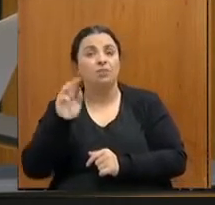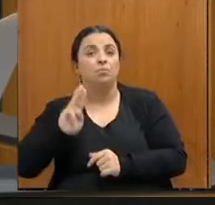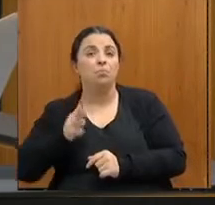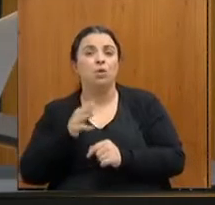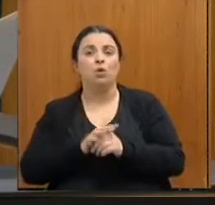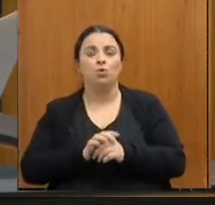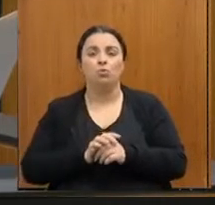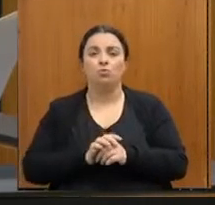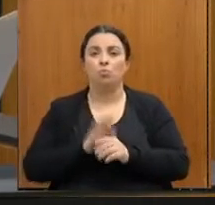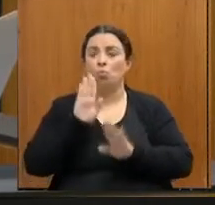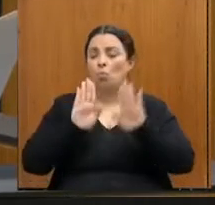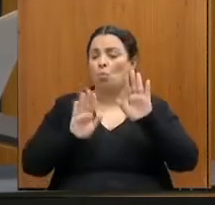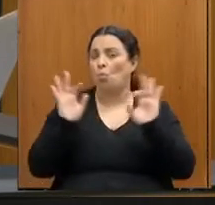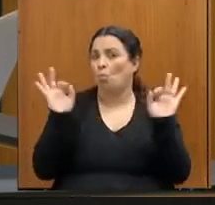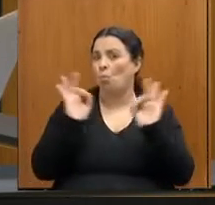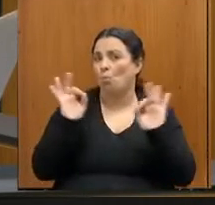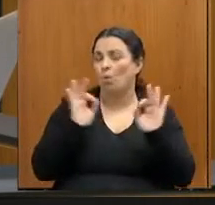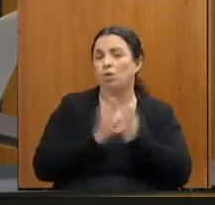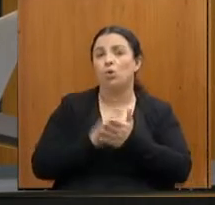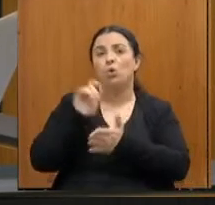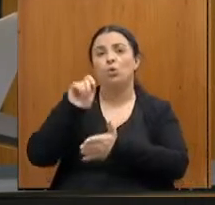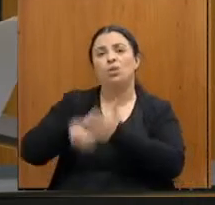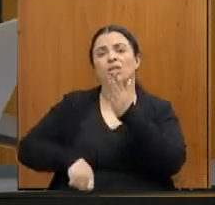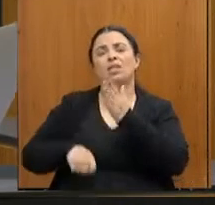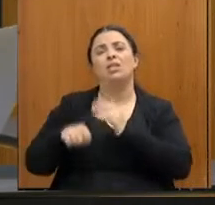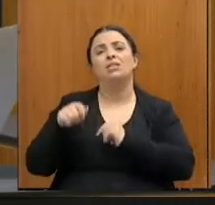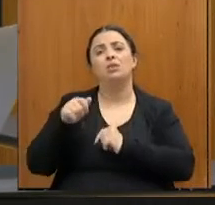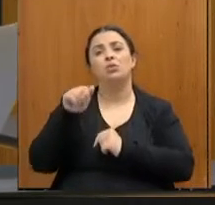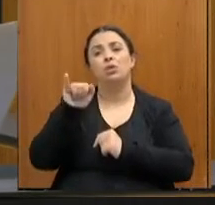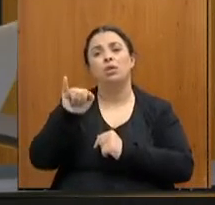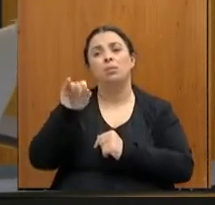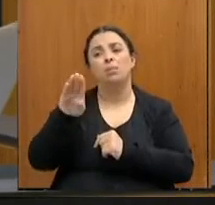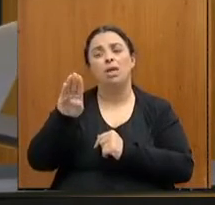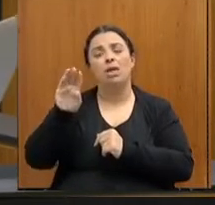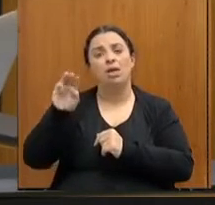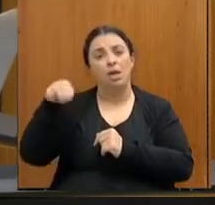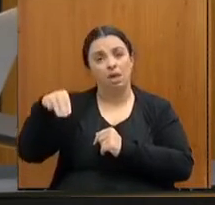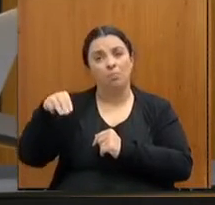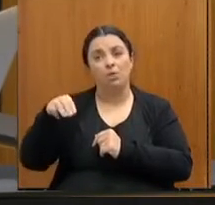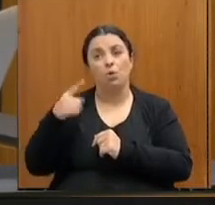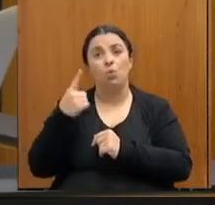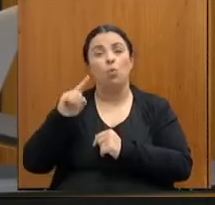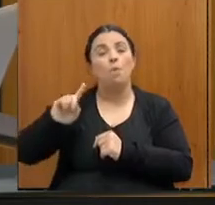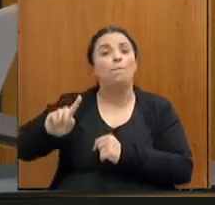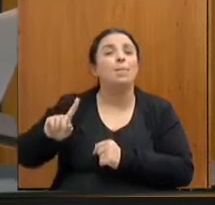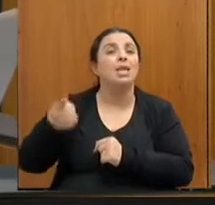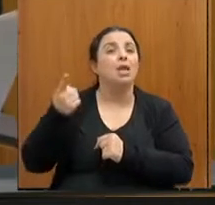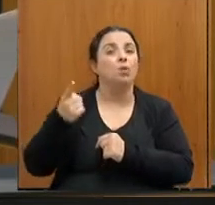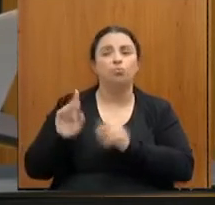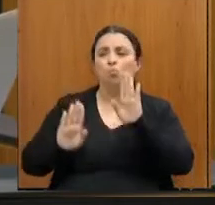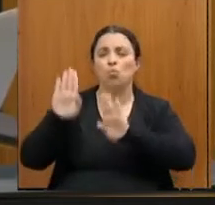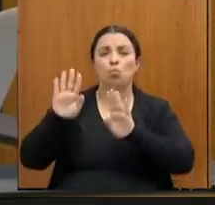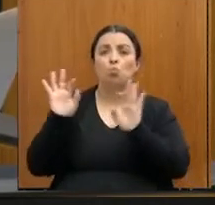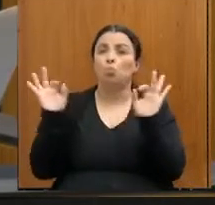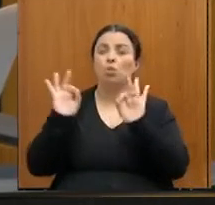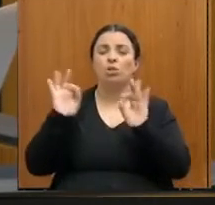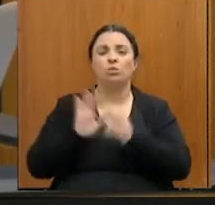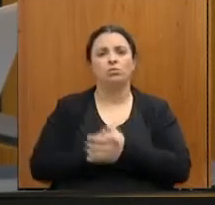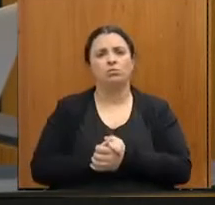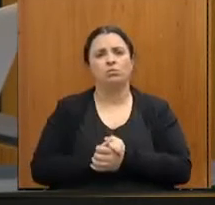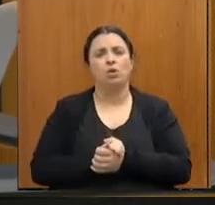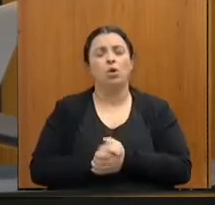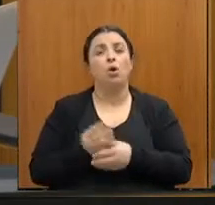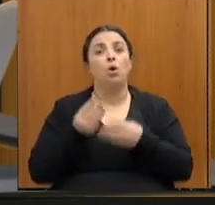migração e sem licitação da IBM por um bilhão pouco mais de 1 milhão como é que eu consigo compreender